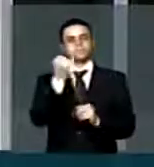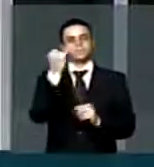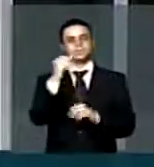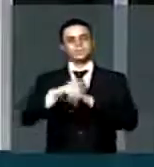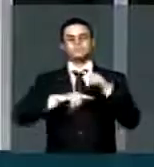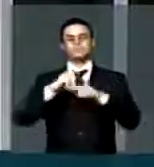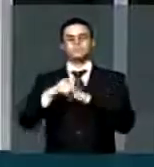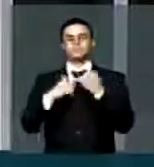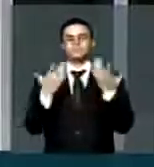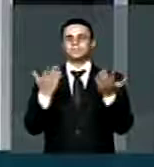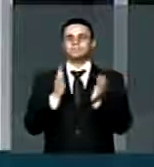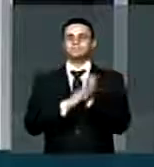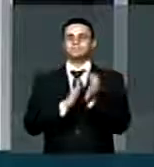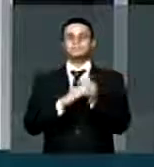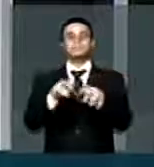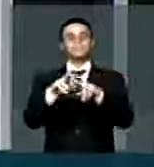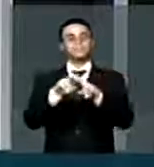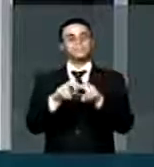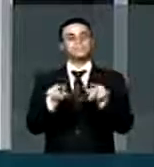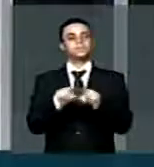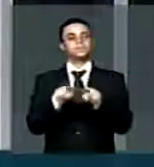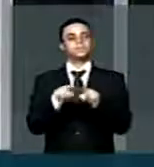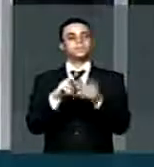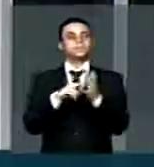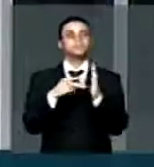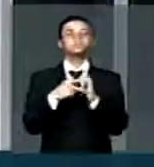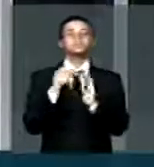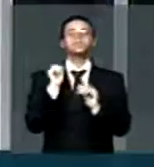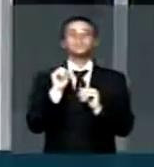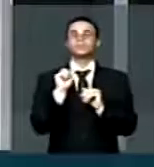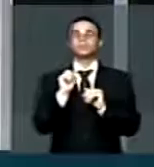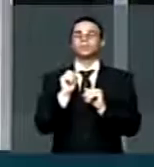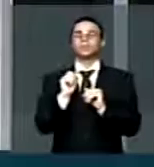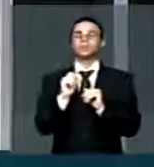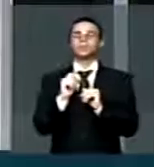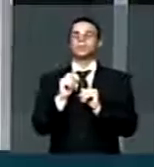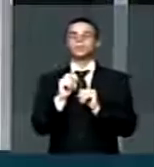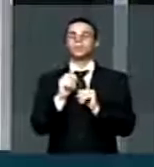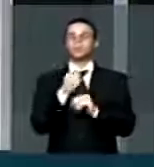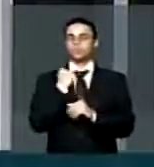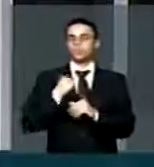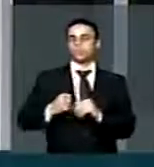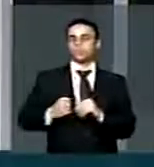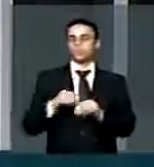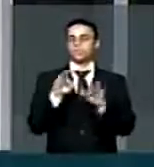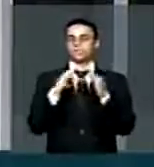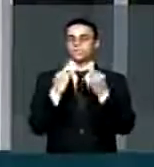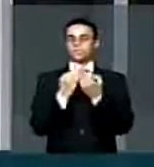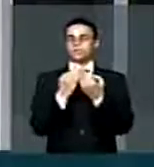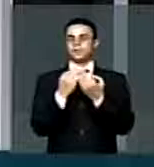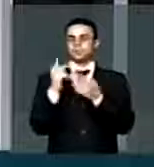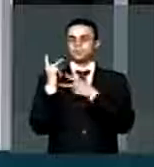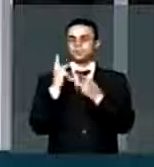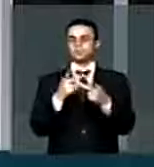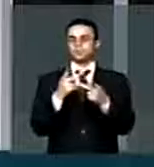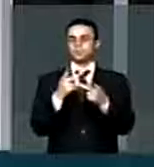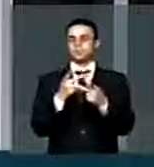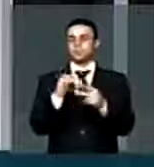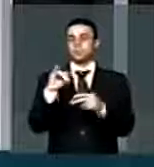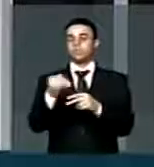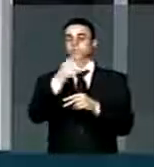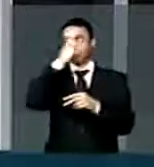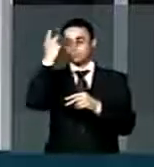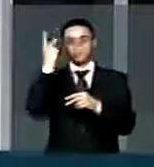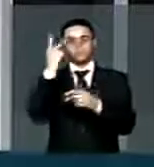trabalho. Isto significa também de que o resultado do Bolsa Família trouxe oportunidades